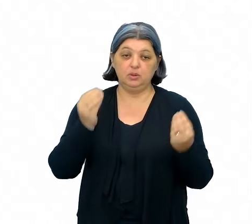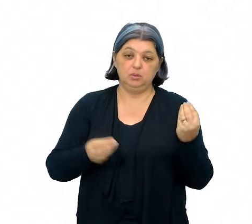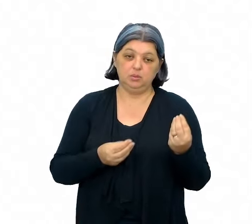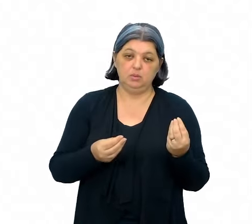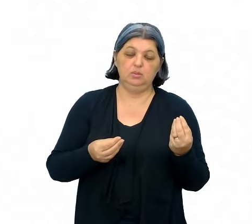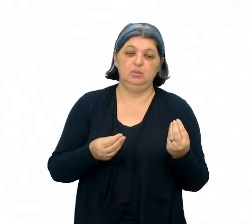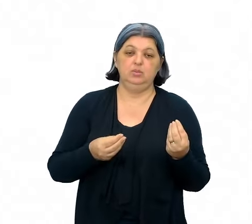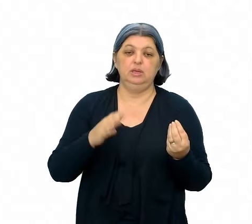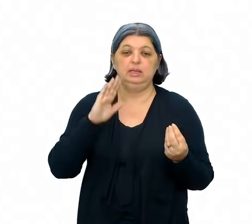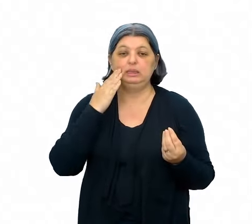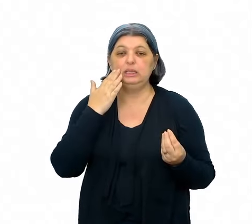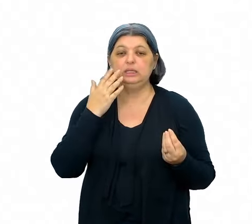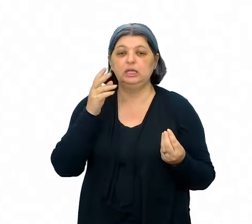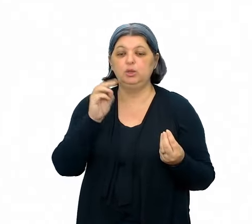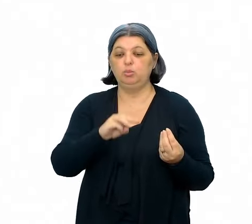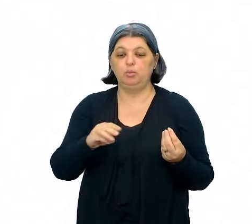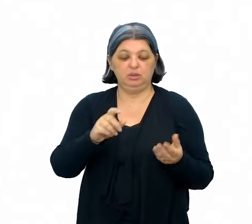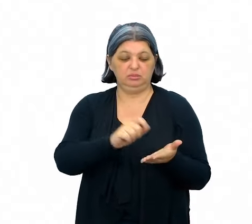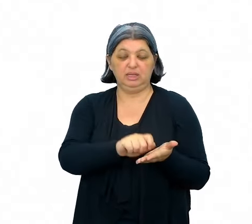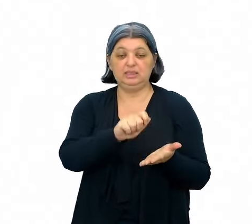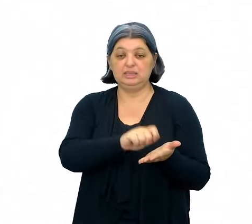momento dessas escritas,